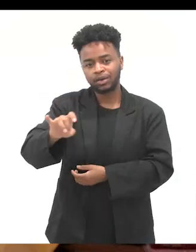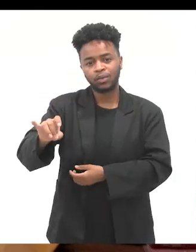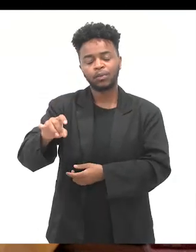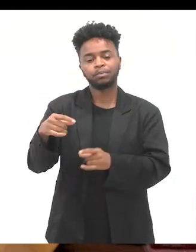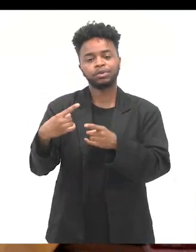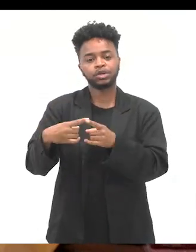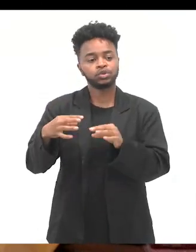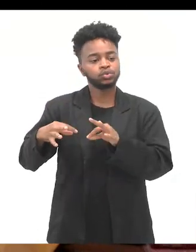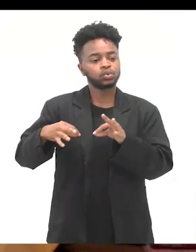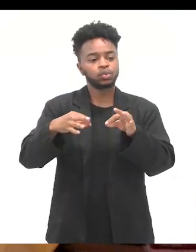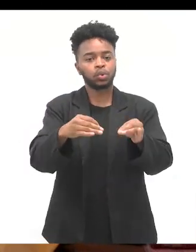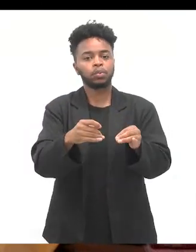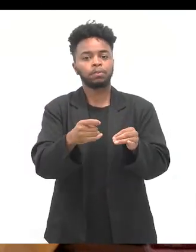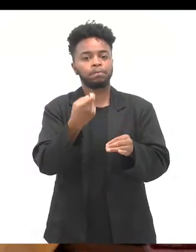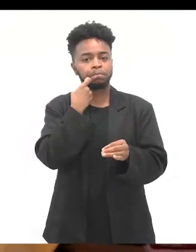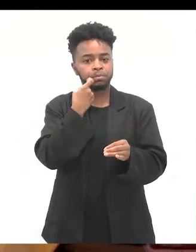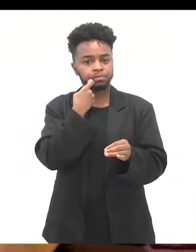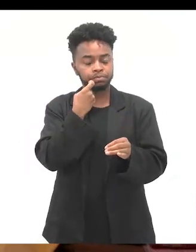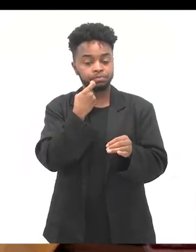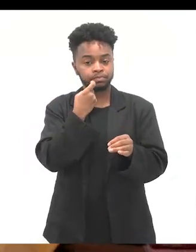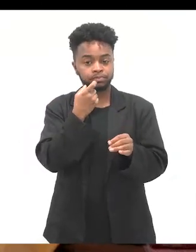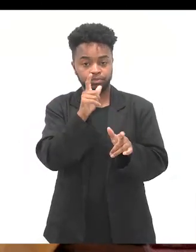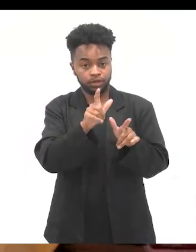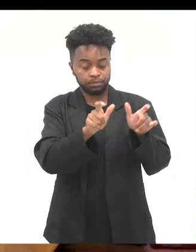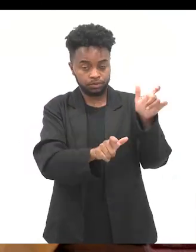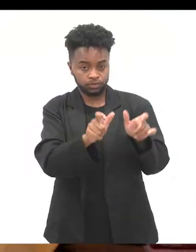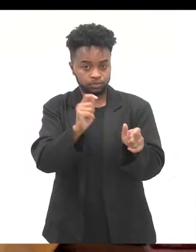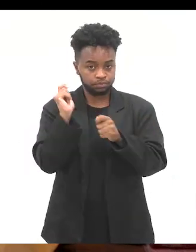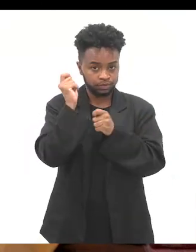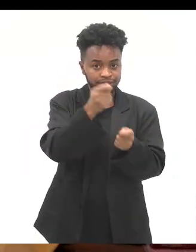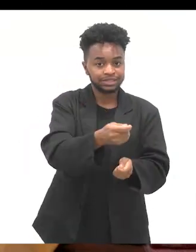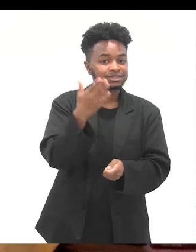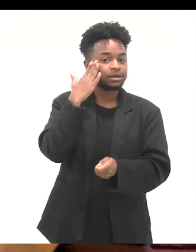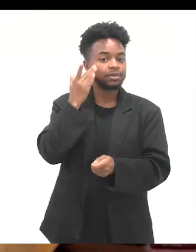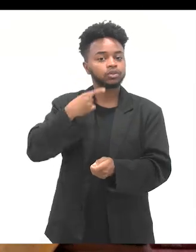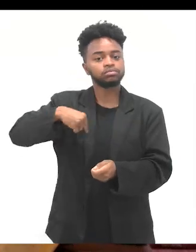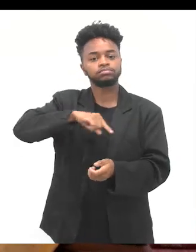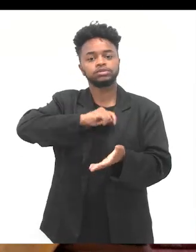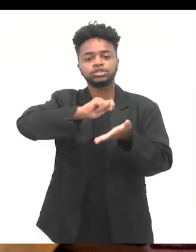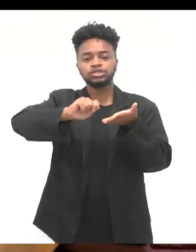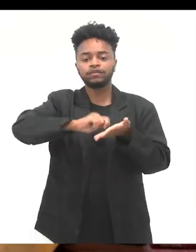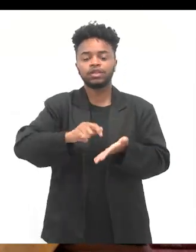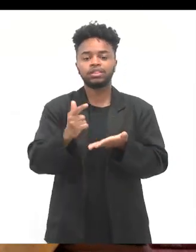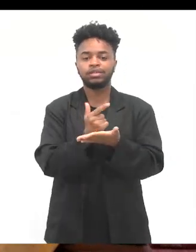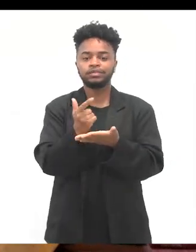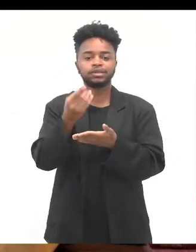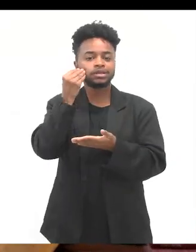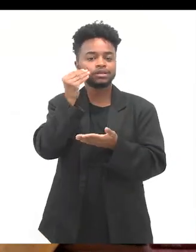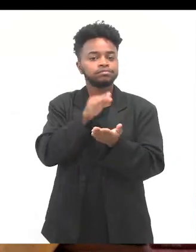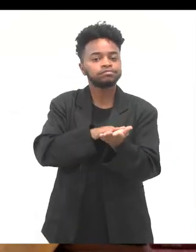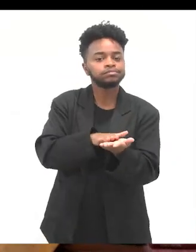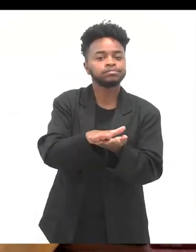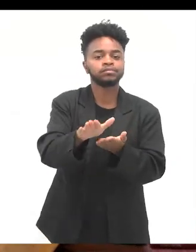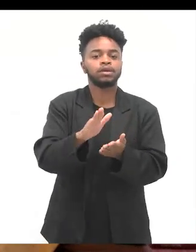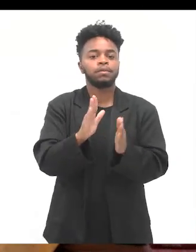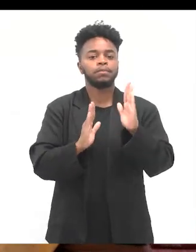um dos pescadores saber que a gente estava escrevendo o livro para lançar no centenário da colônia, que ia completar 100